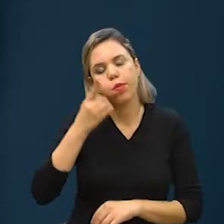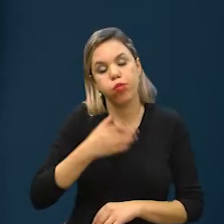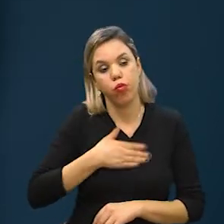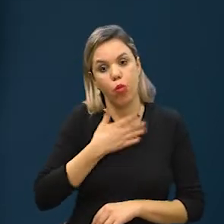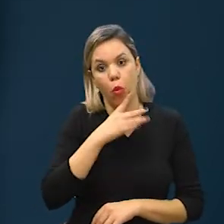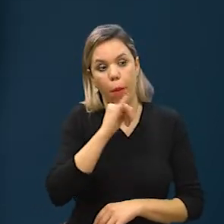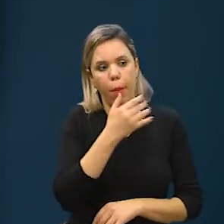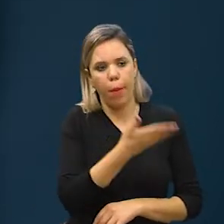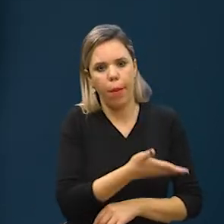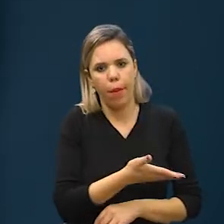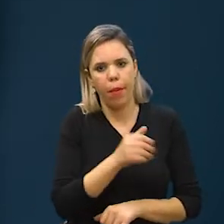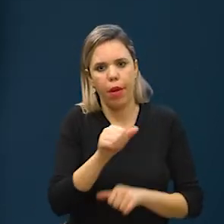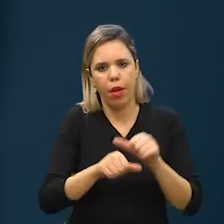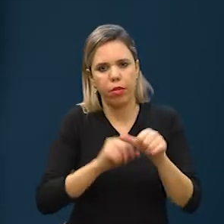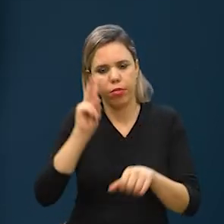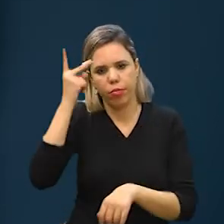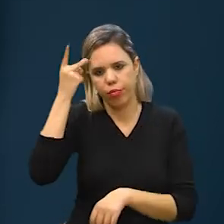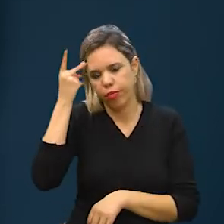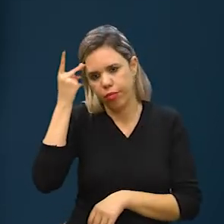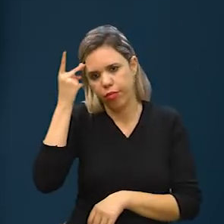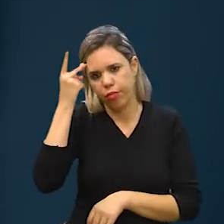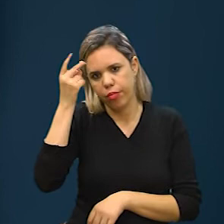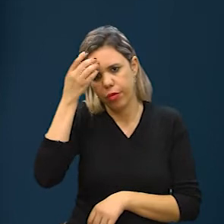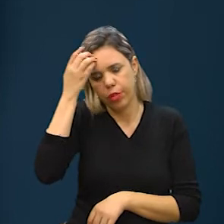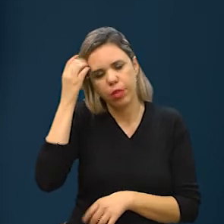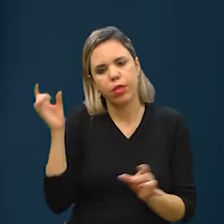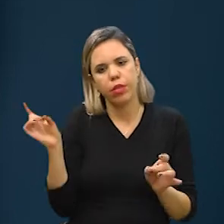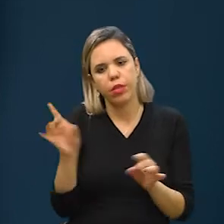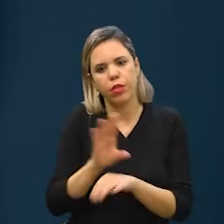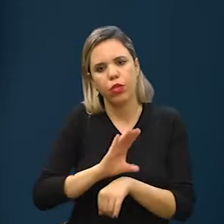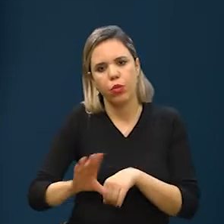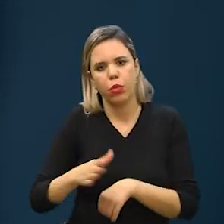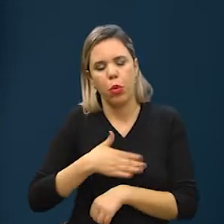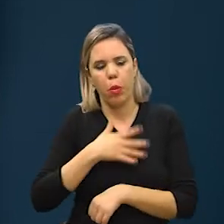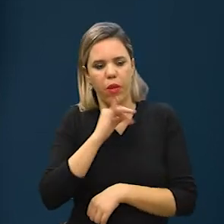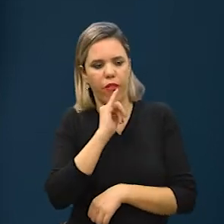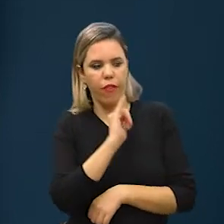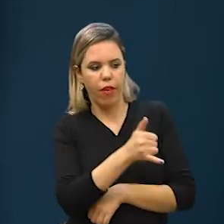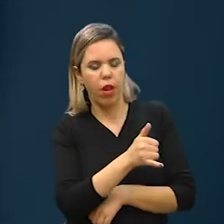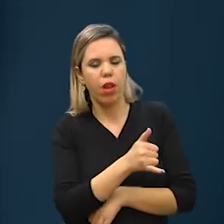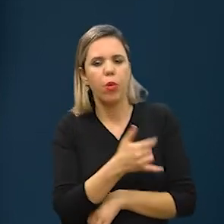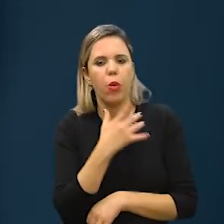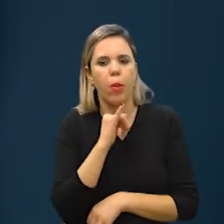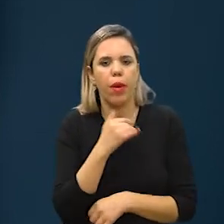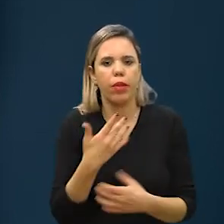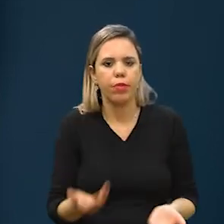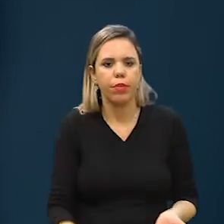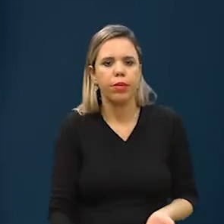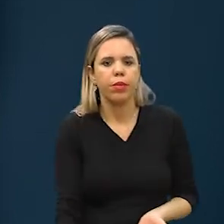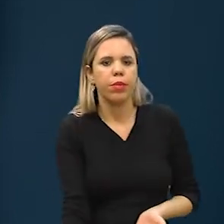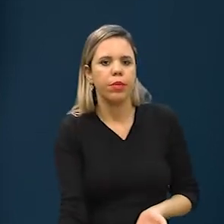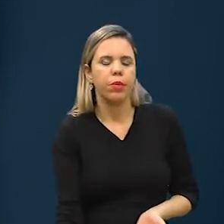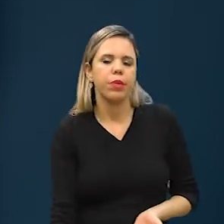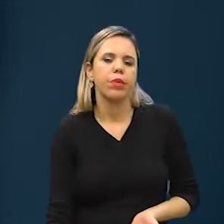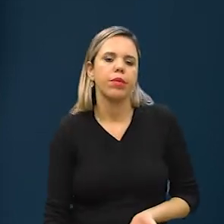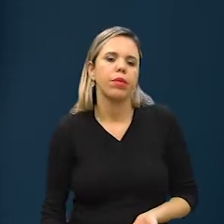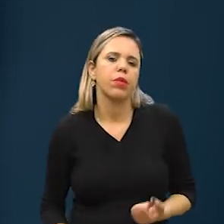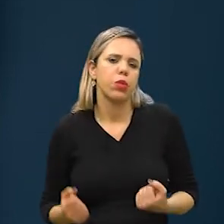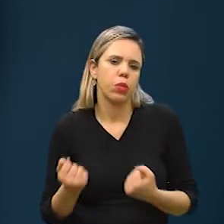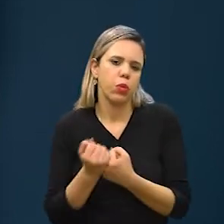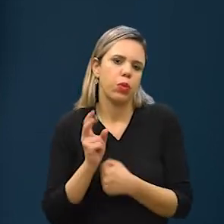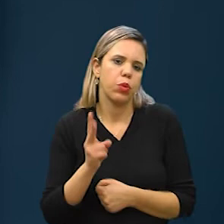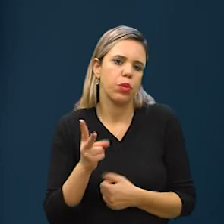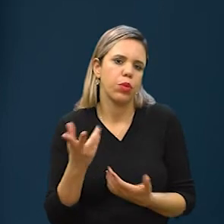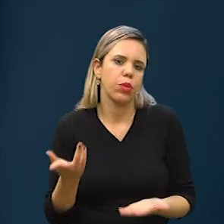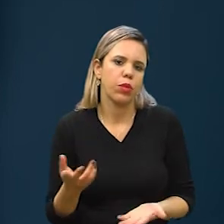e foi uma surpresa para o meu pai essa virada de chave. Já estava finalizando o curso, né? Ele tomou um susto quando eu falei, mas